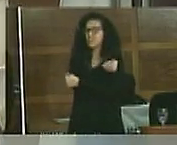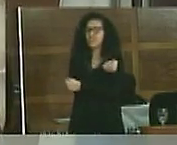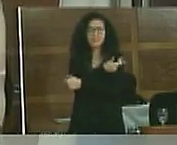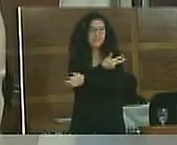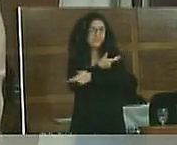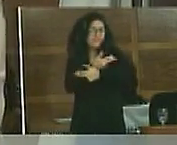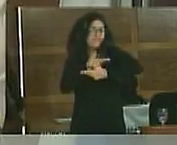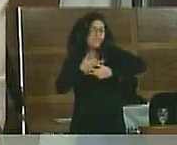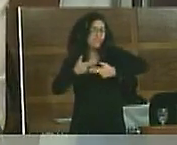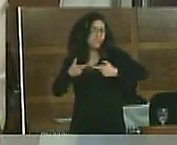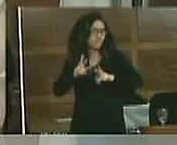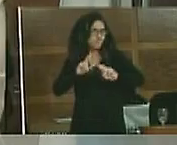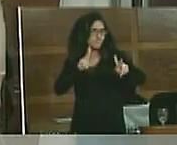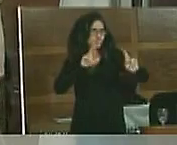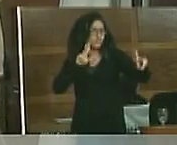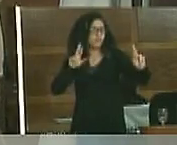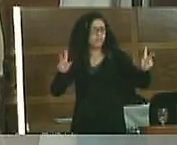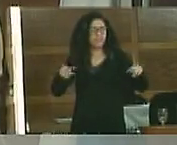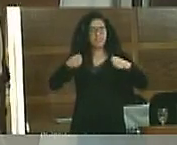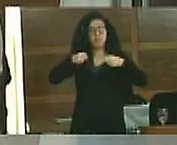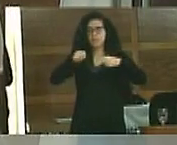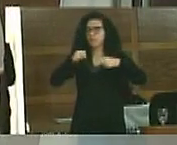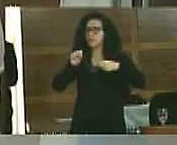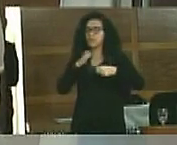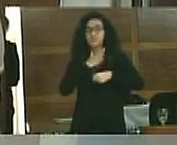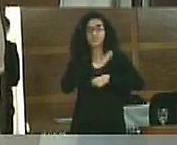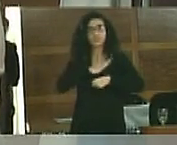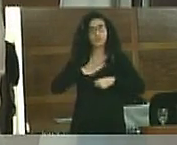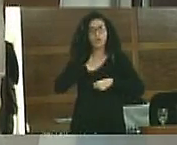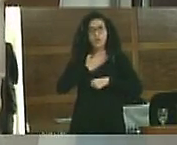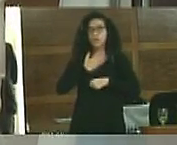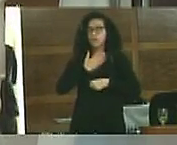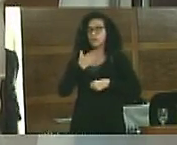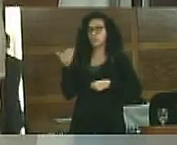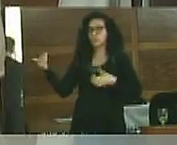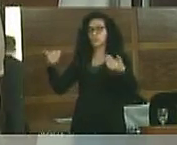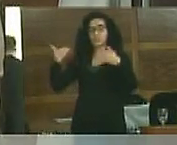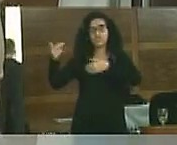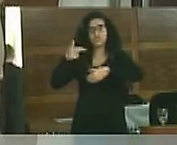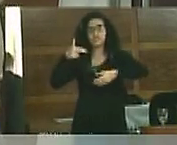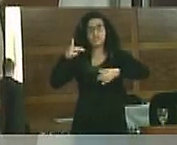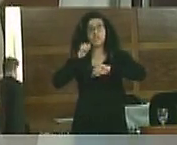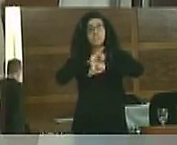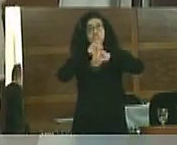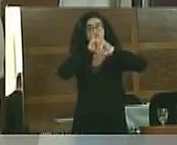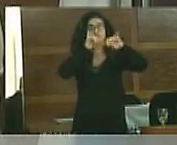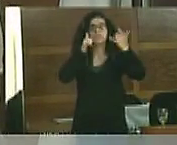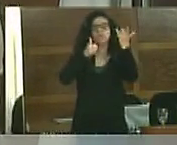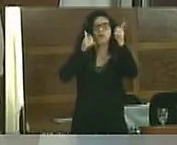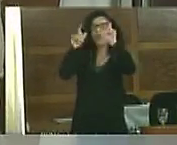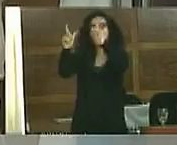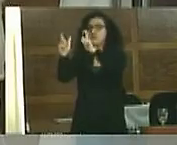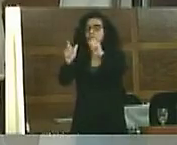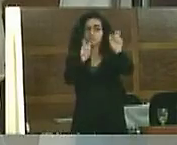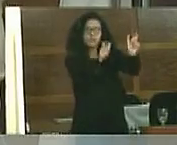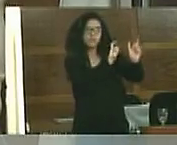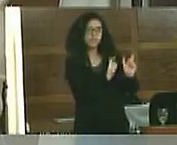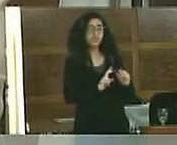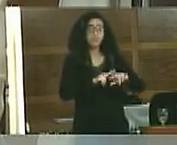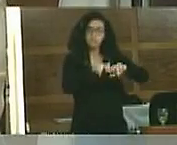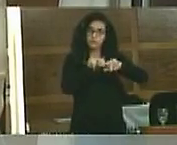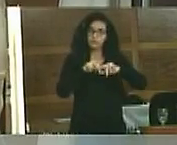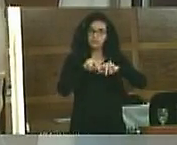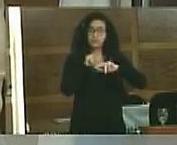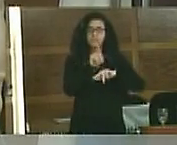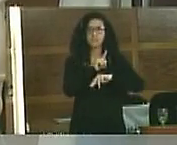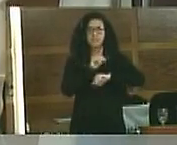diversos motociclistas que prestigiam e levam o nome do nosso município para outros lugares. Então, por conta disso, a gente vai